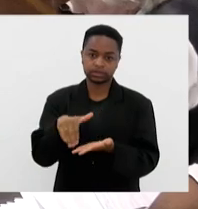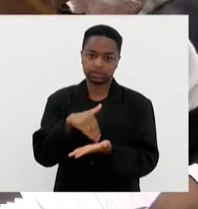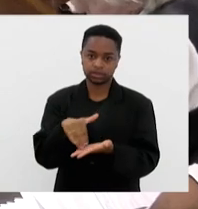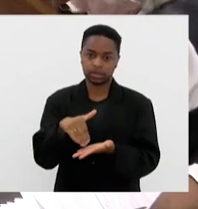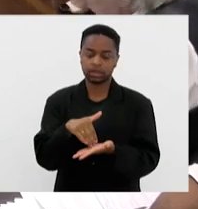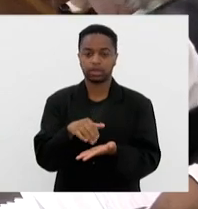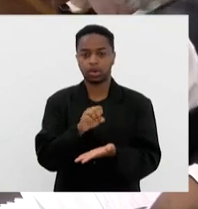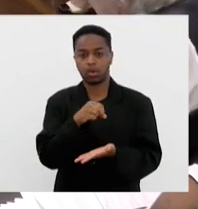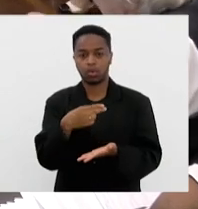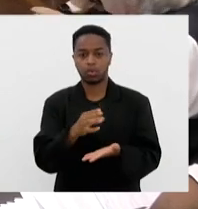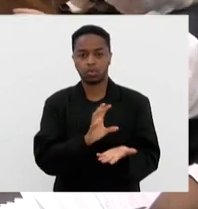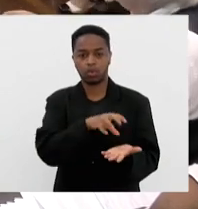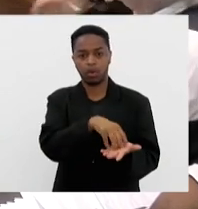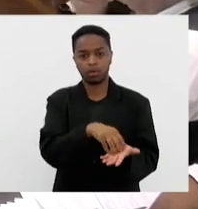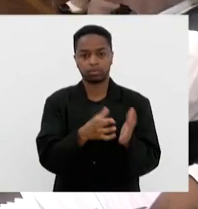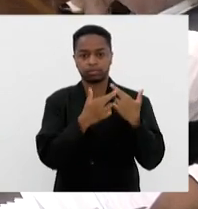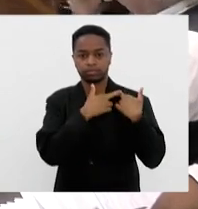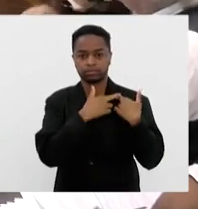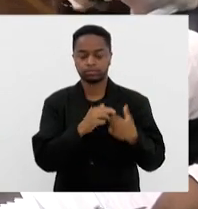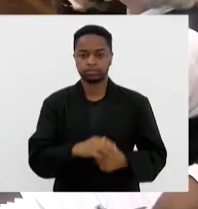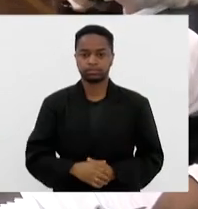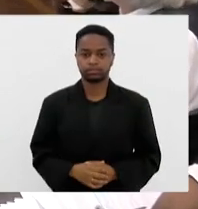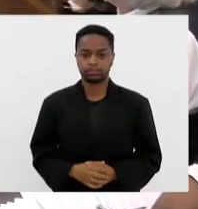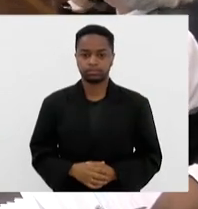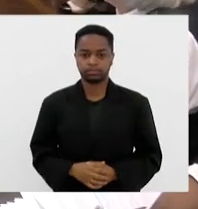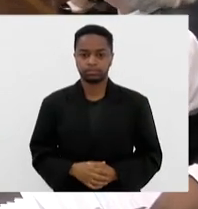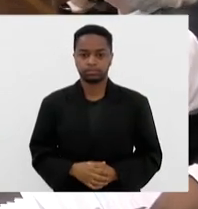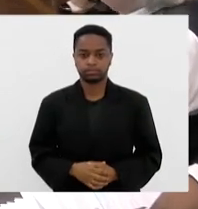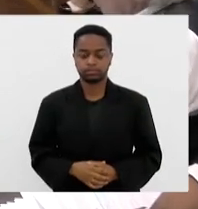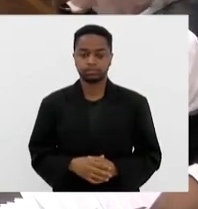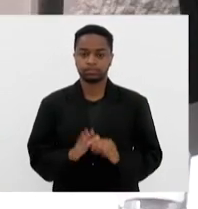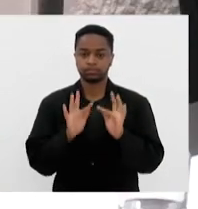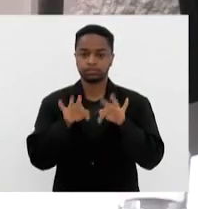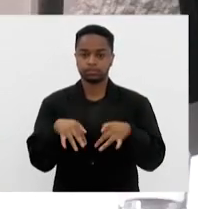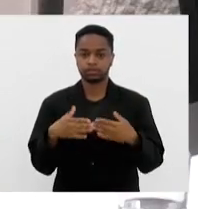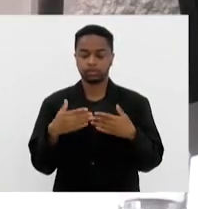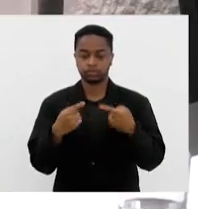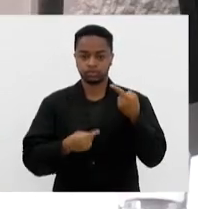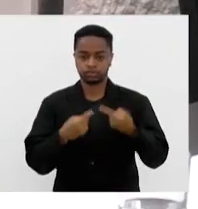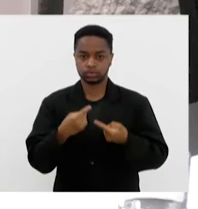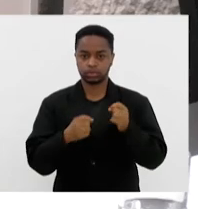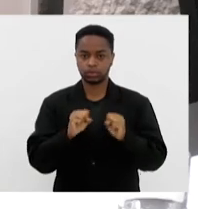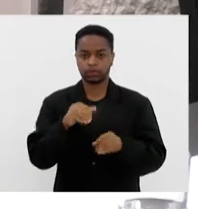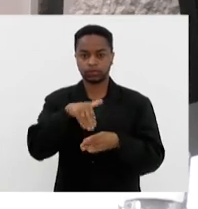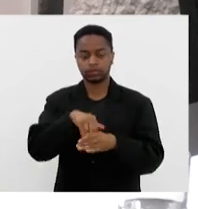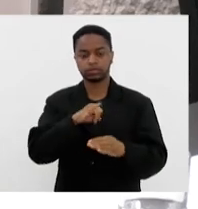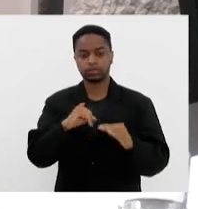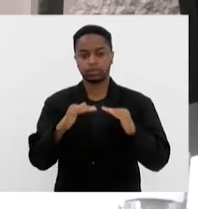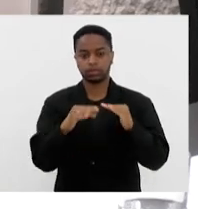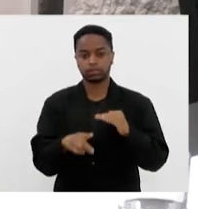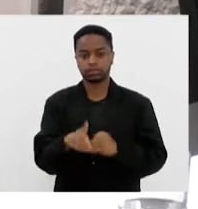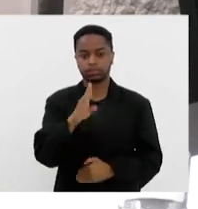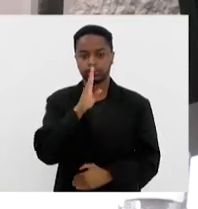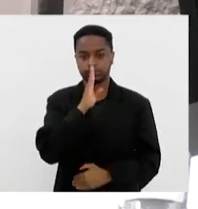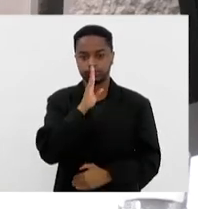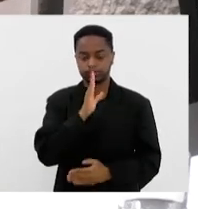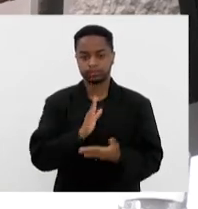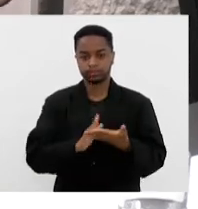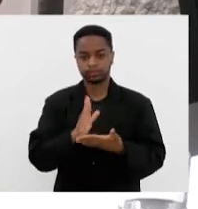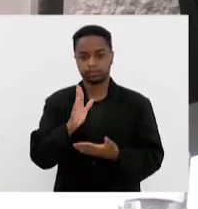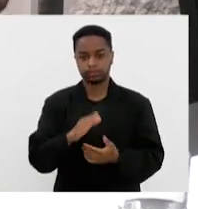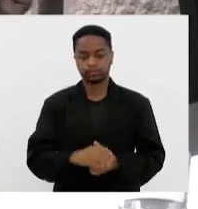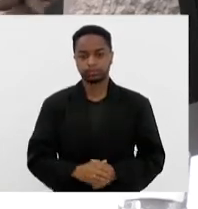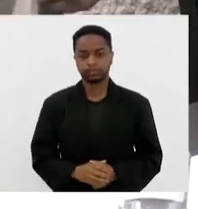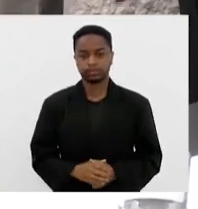órgão pertinente. Então, encerrada a discussão, em votação, senhores que aprovam, permaneçam como estão, aprovado